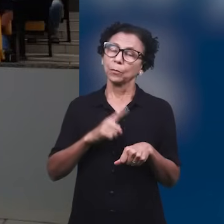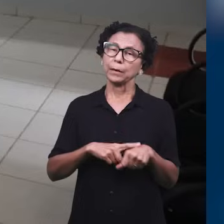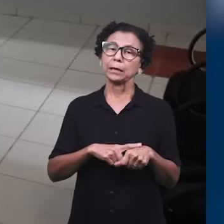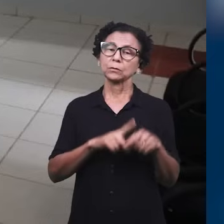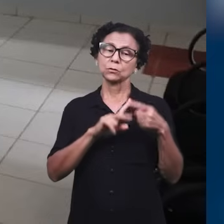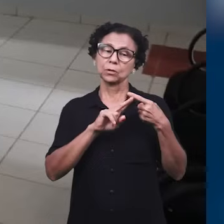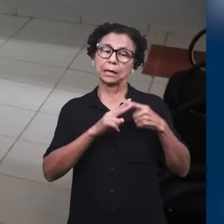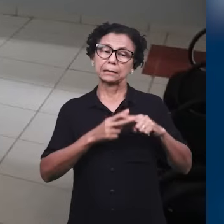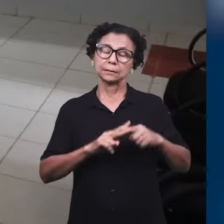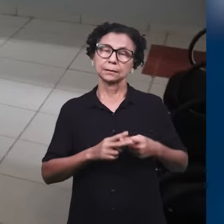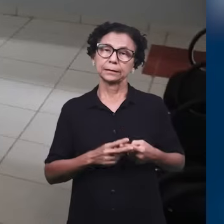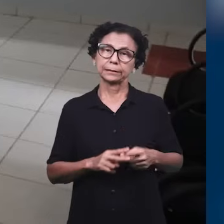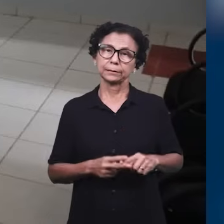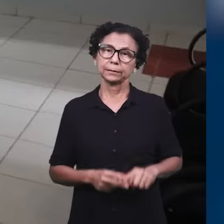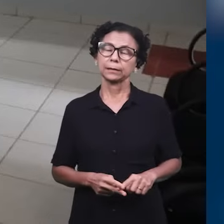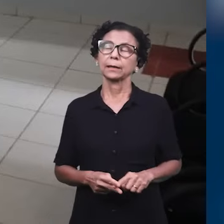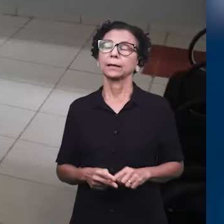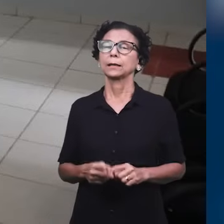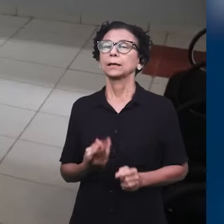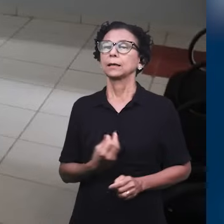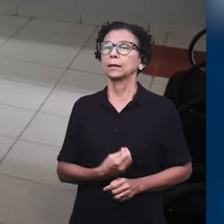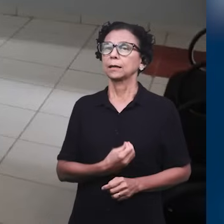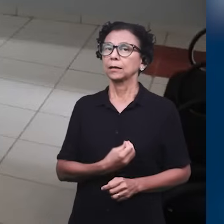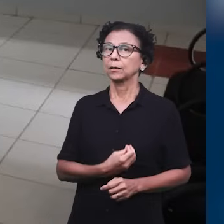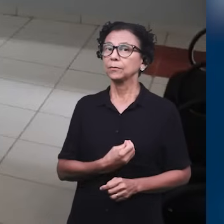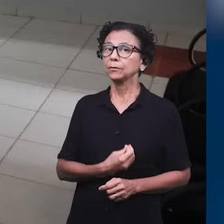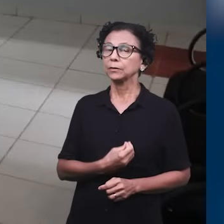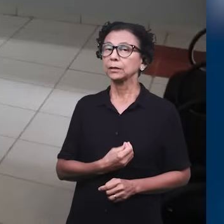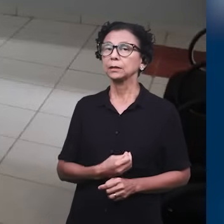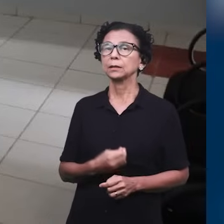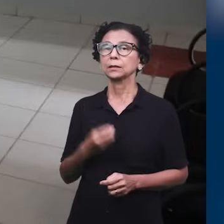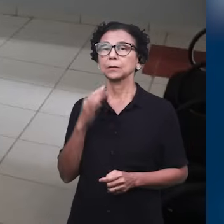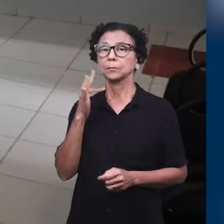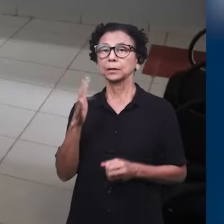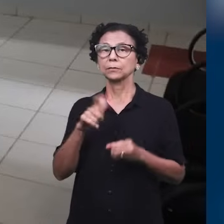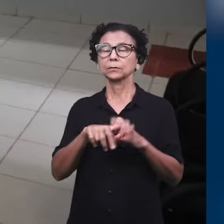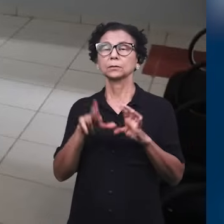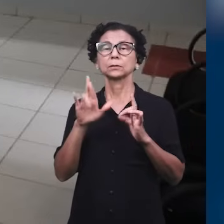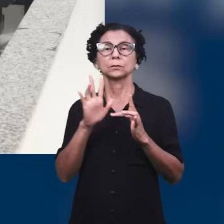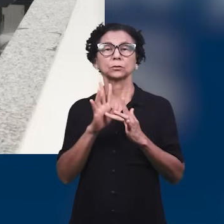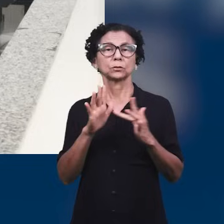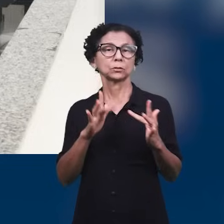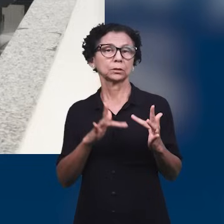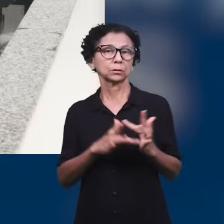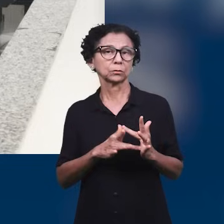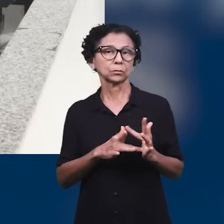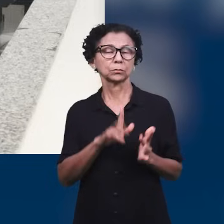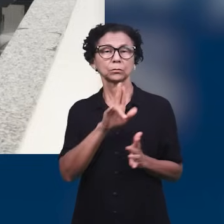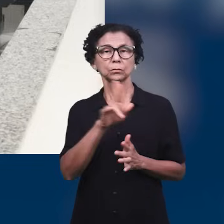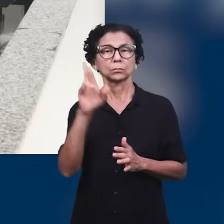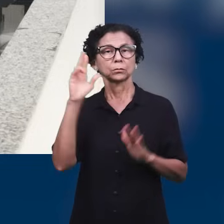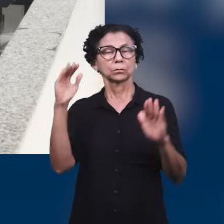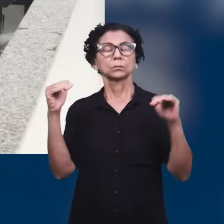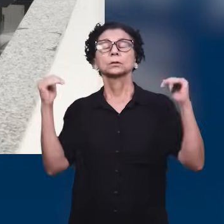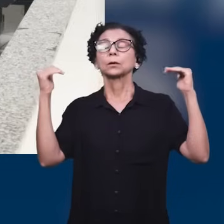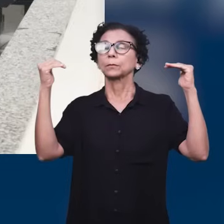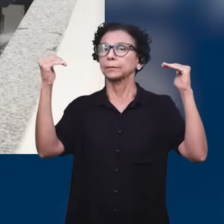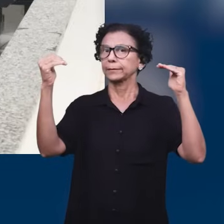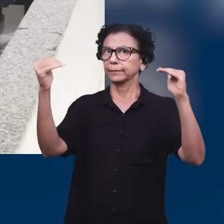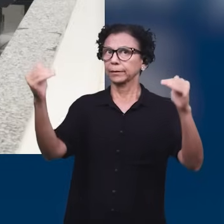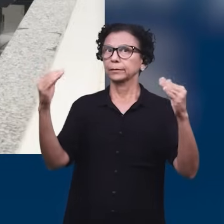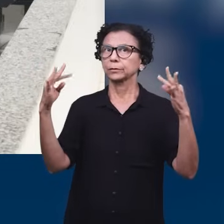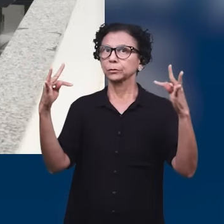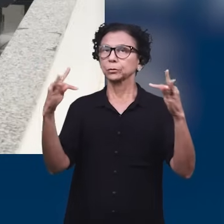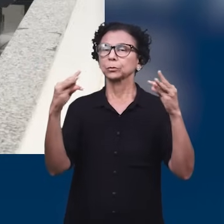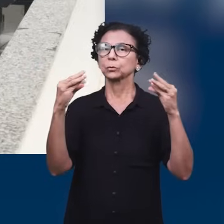está alinhado com aquilo que o Senhor já tem para oferecer às nossas vidas. O nome do Senhor foi glorificado e todos ali